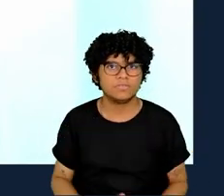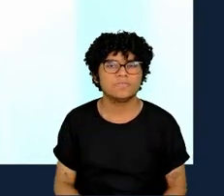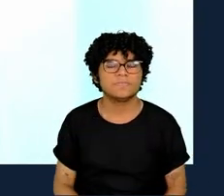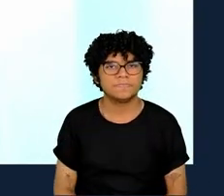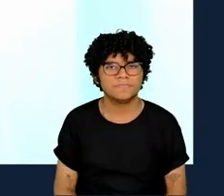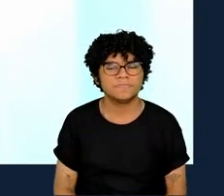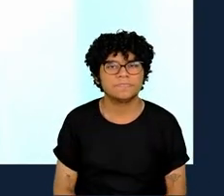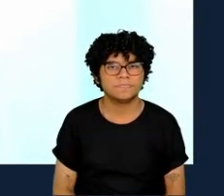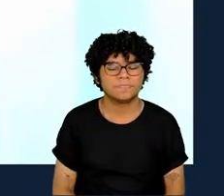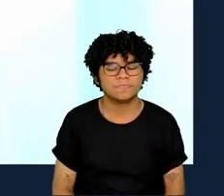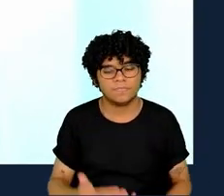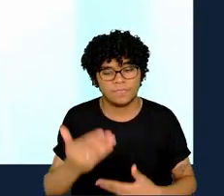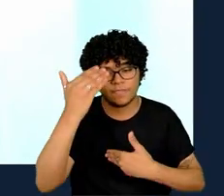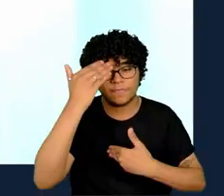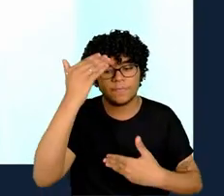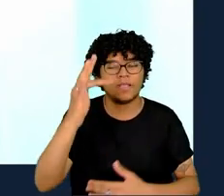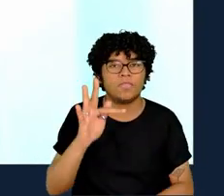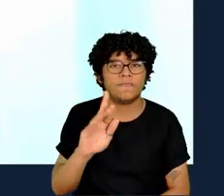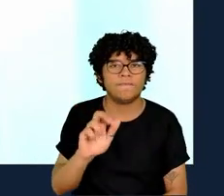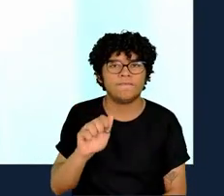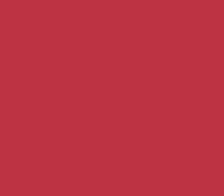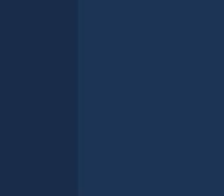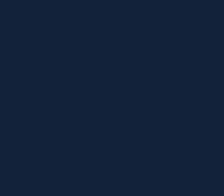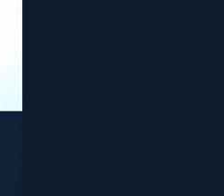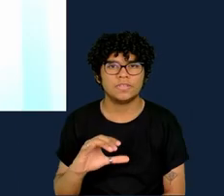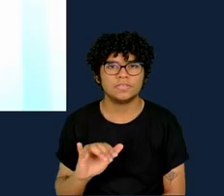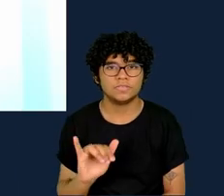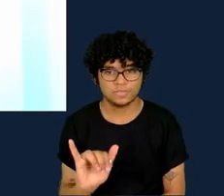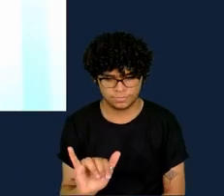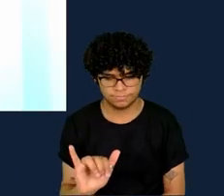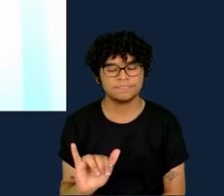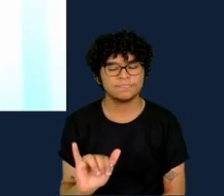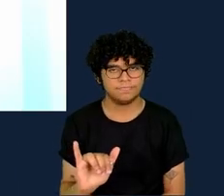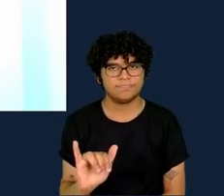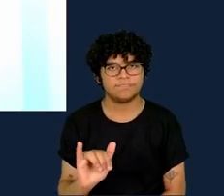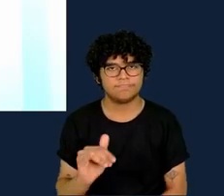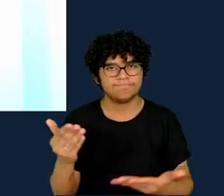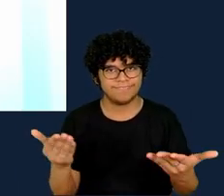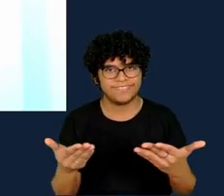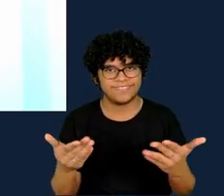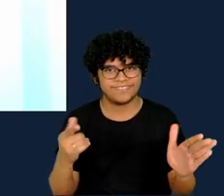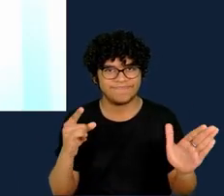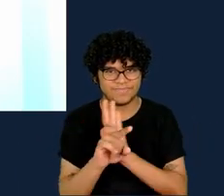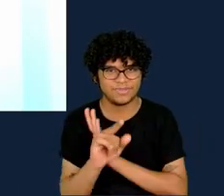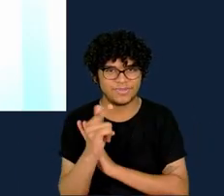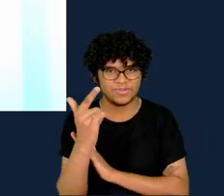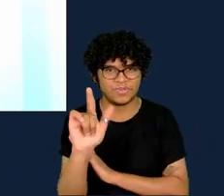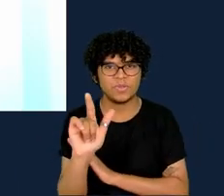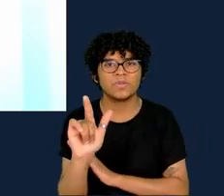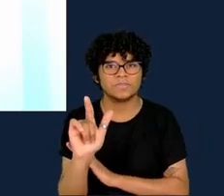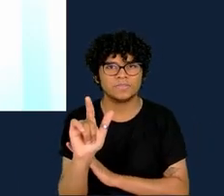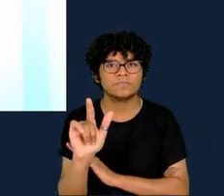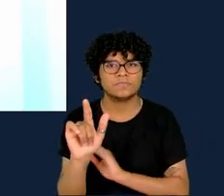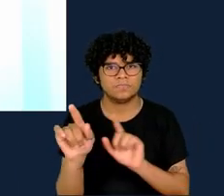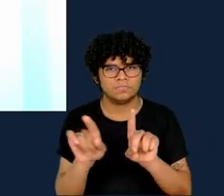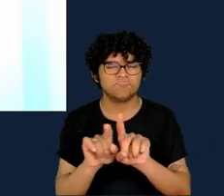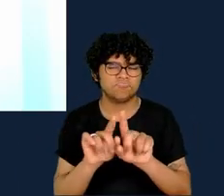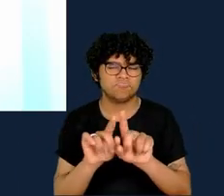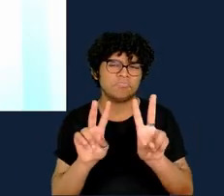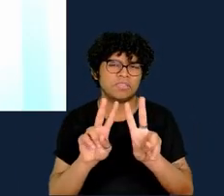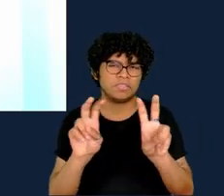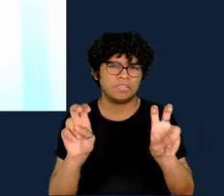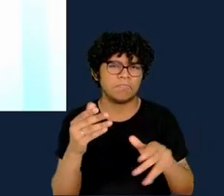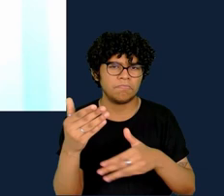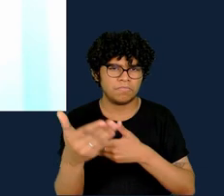Obrigado, Franci. Eu vou fazer uma outra pergunta, que acho que é inspirada um pouco pelo que a Franci falou sobre, e também pelo que o